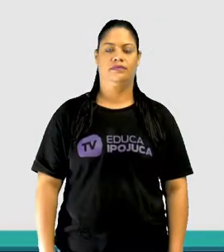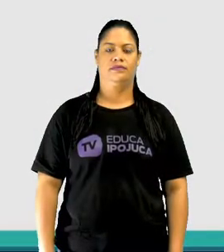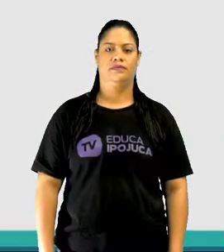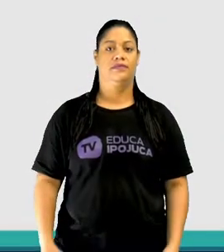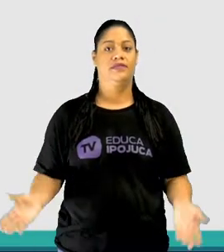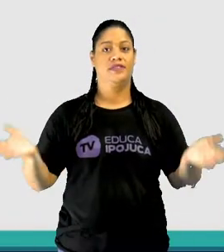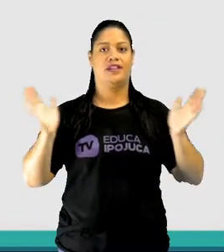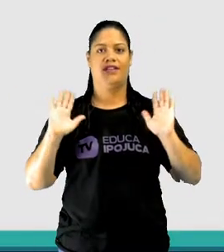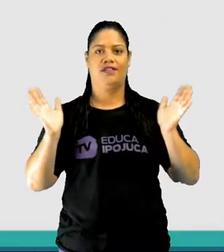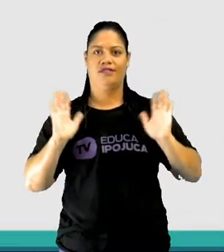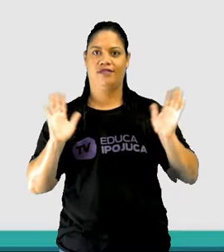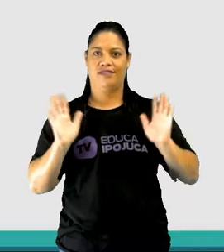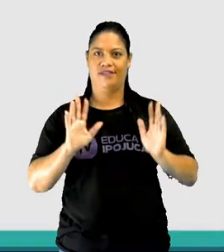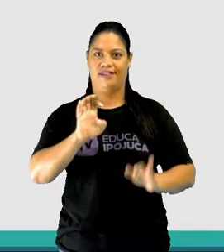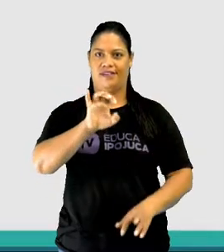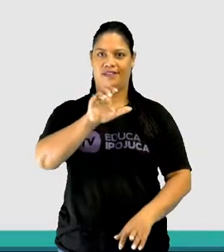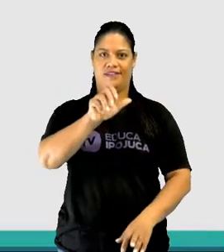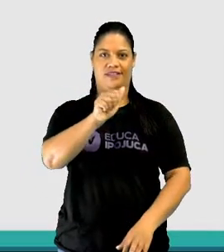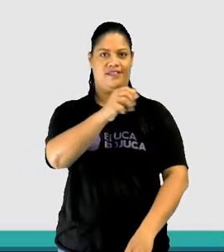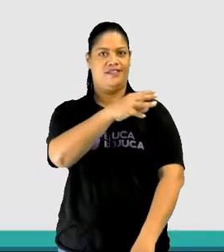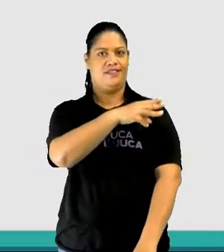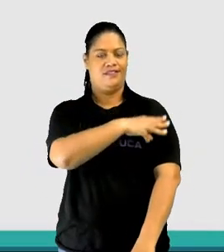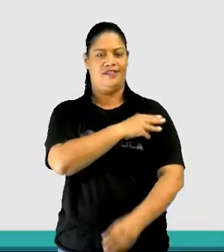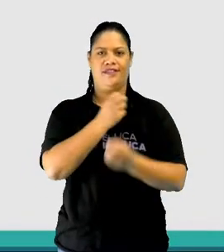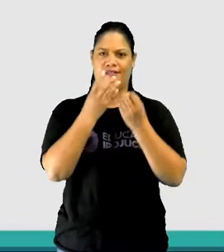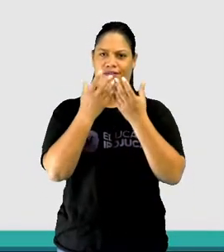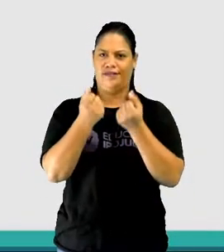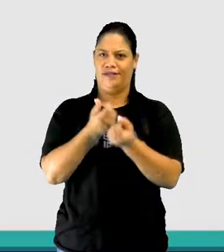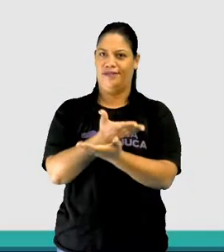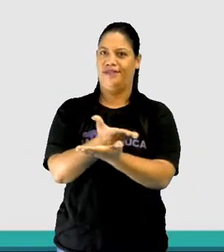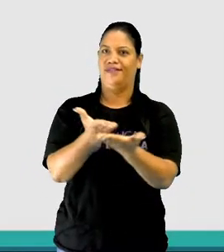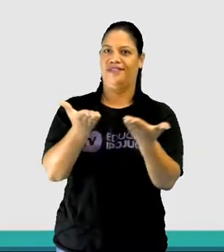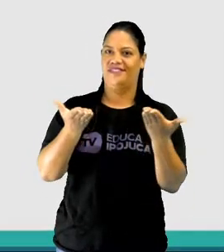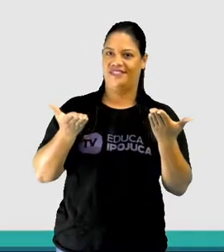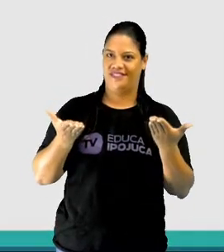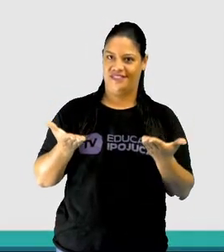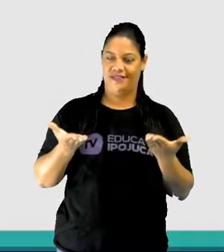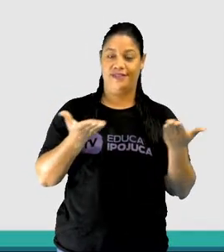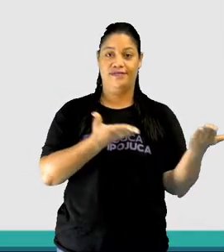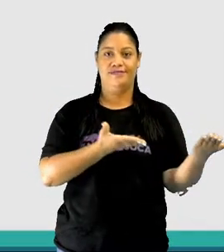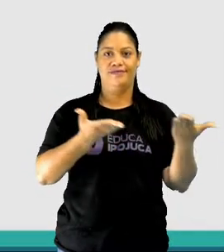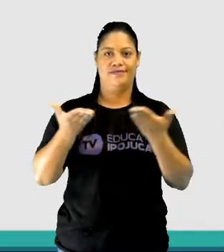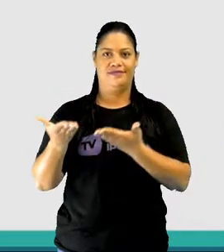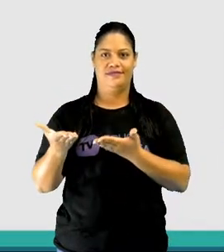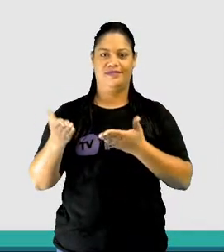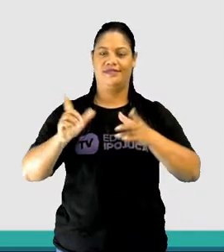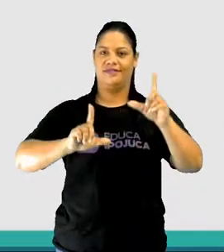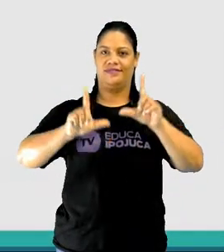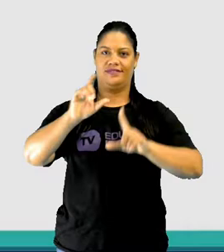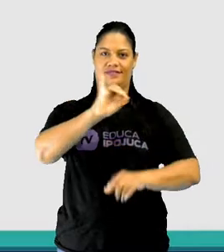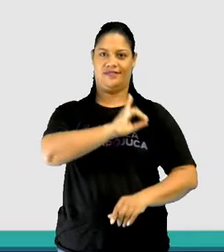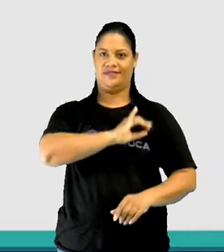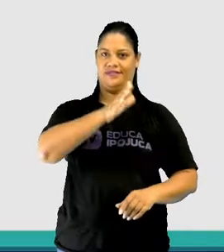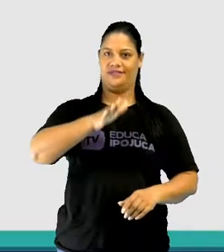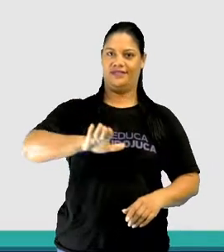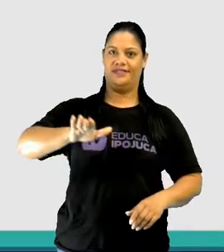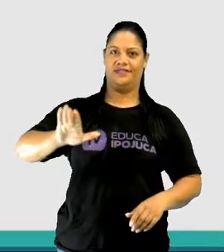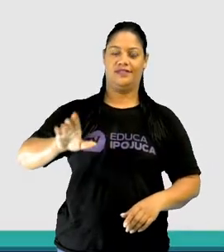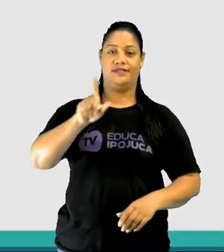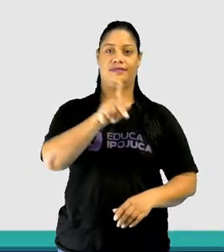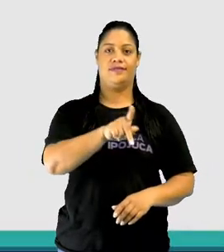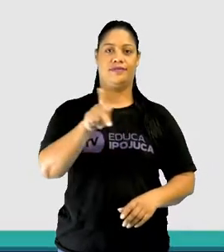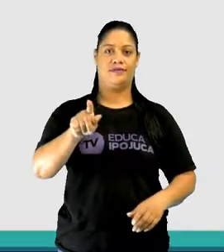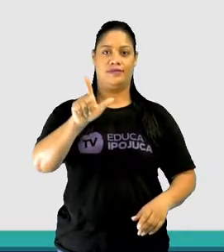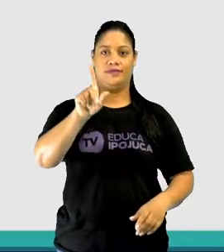Olá pessoal do EJA3, tudo bem com vocês? Sejam bem-vindos à TV Educa e Pojuca. Eu sou o